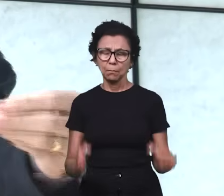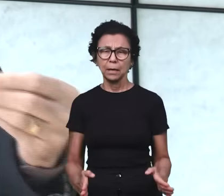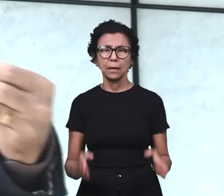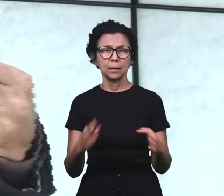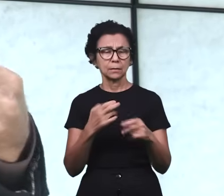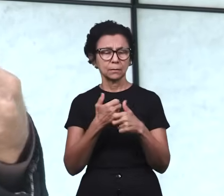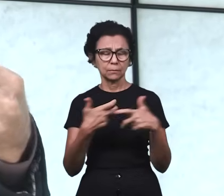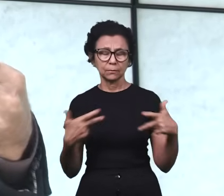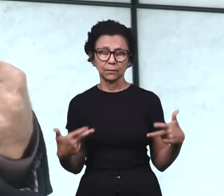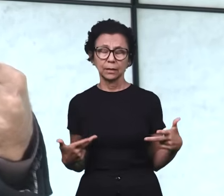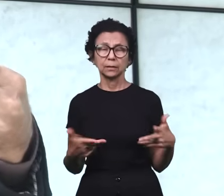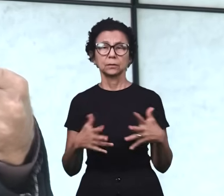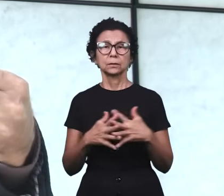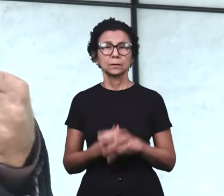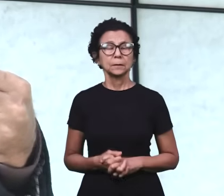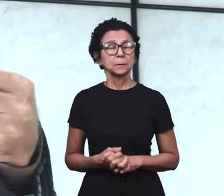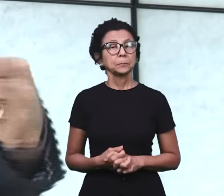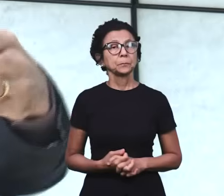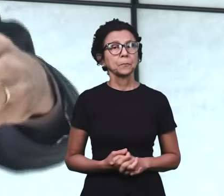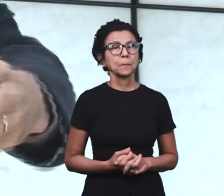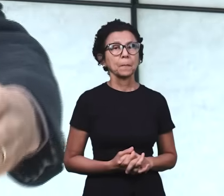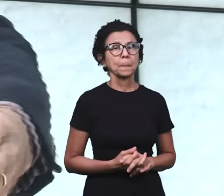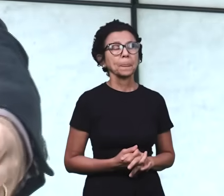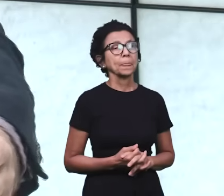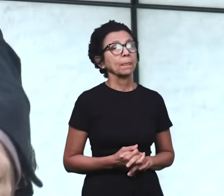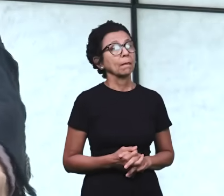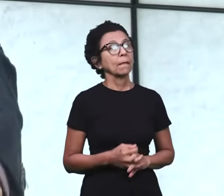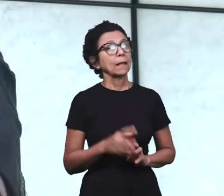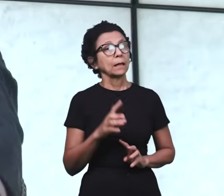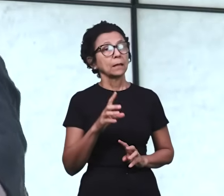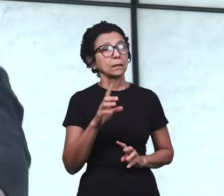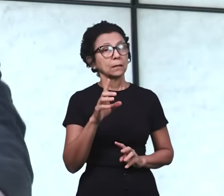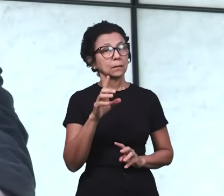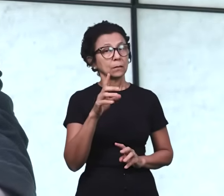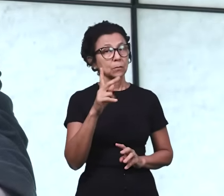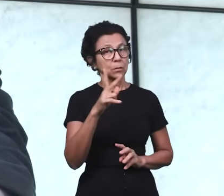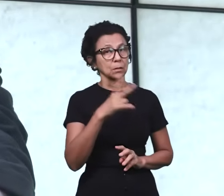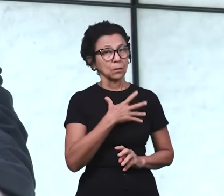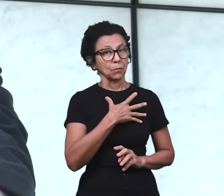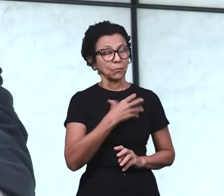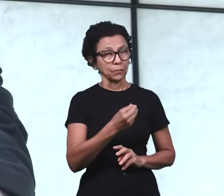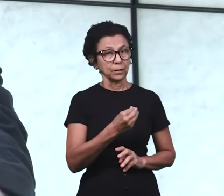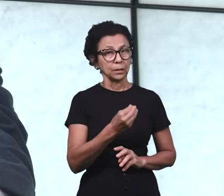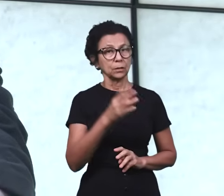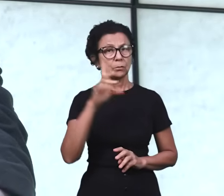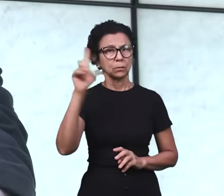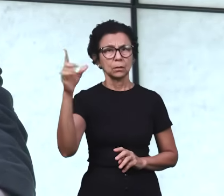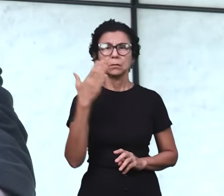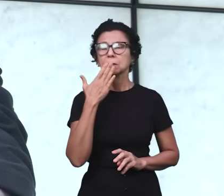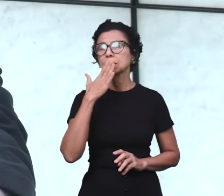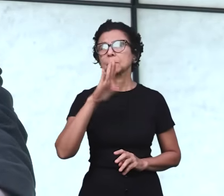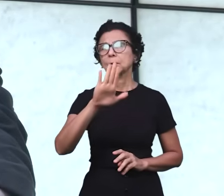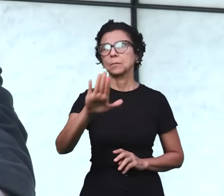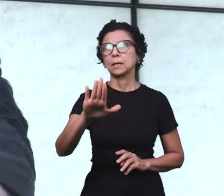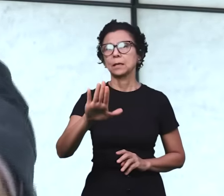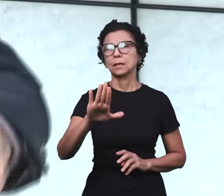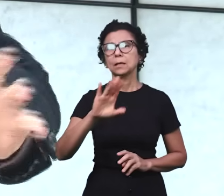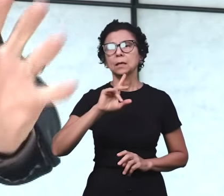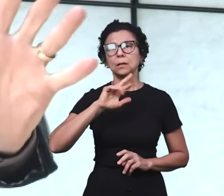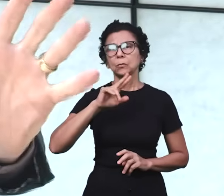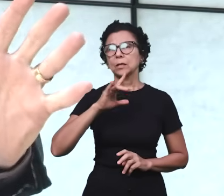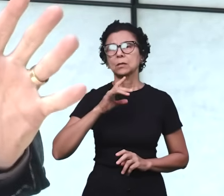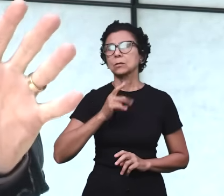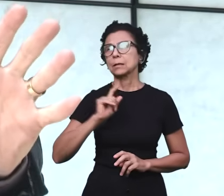importância. Você está aqui orando para o seu filho, mas há uma promessa de Deus na vida dos seus filhos que você está preservando. Não é